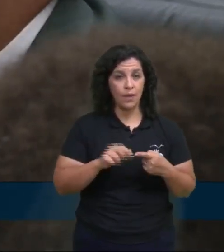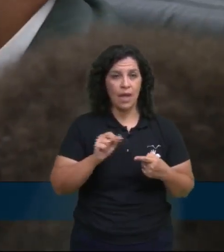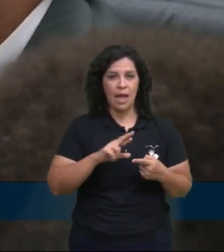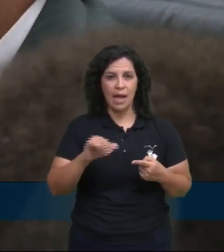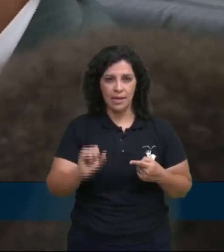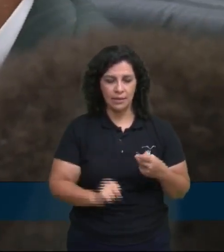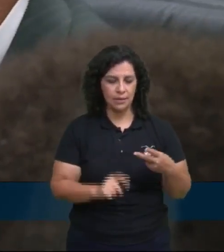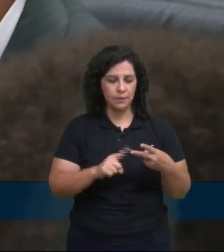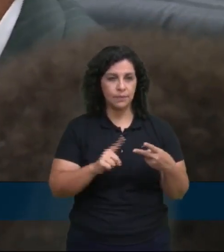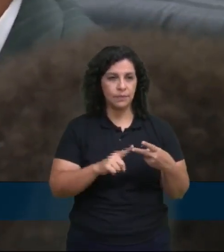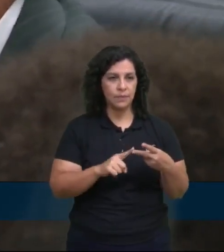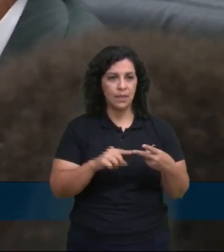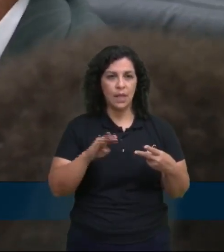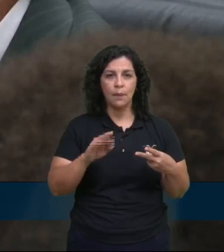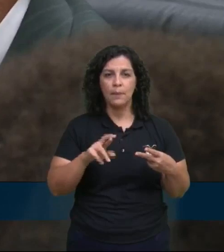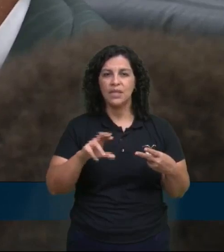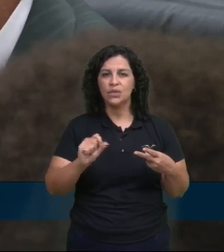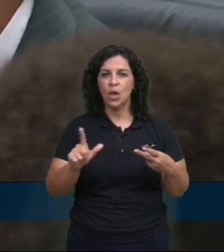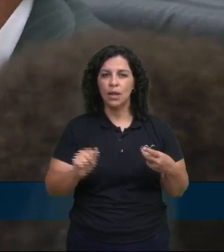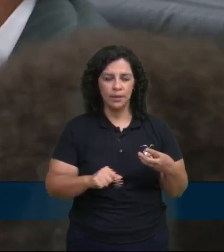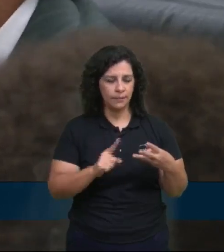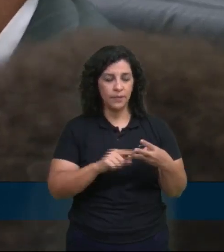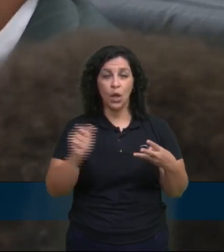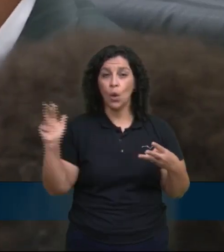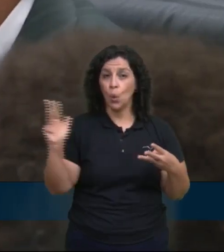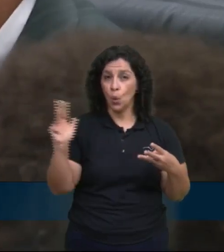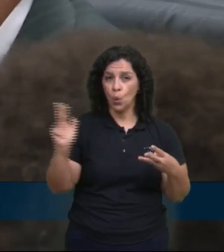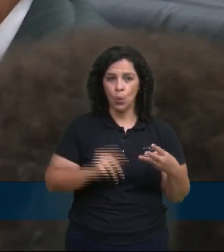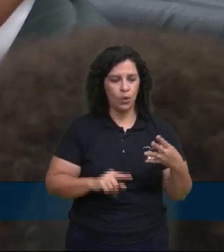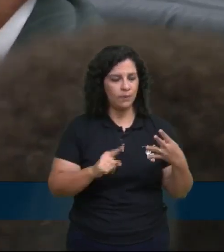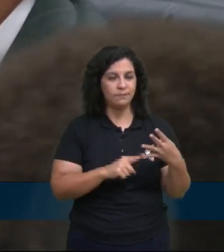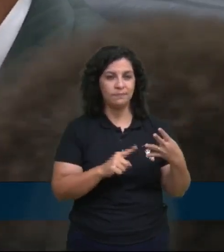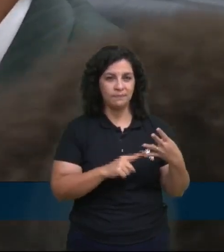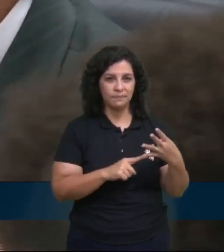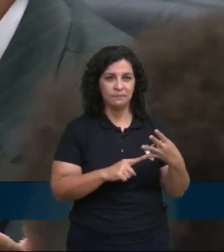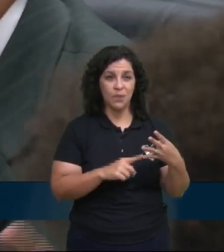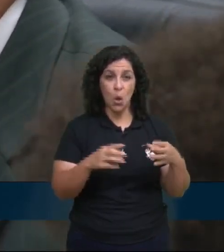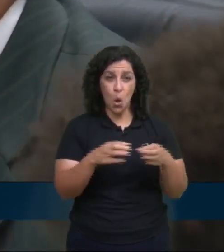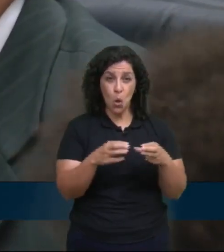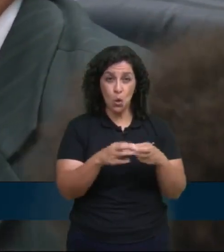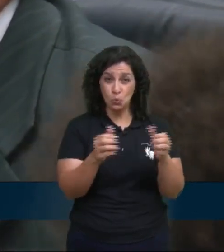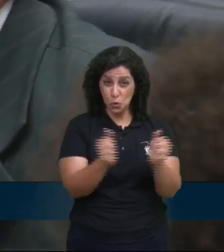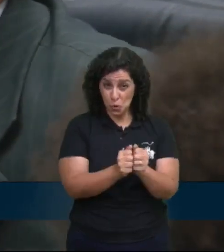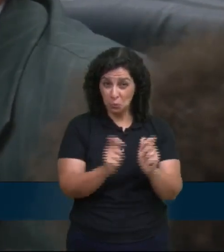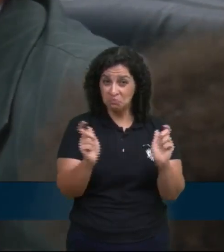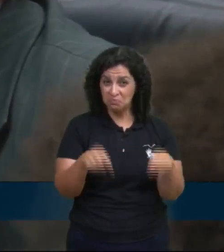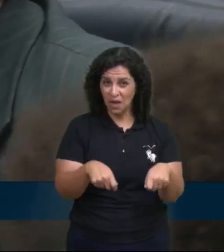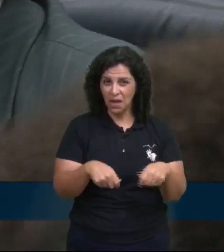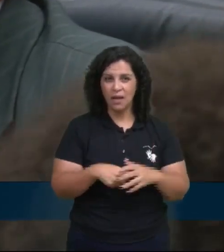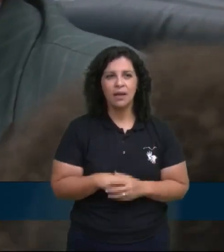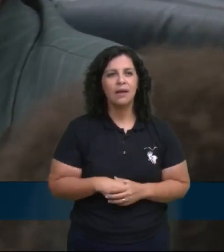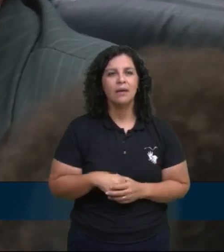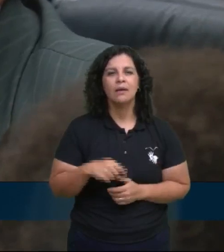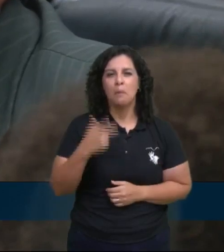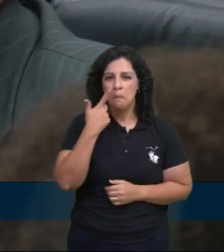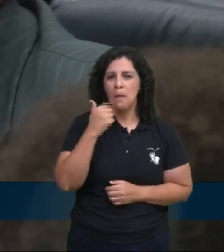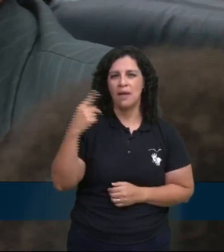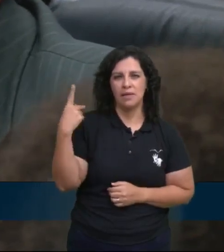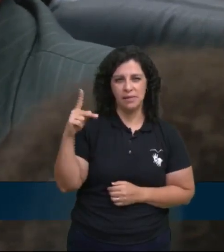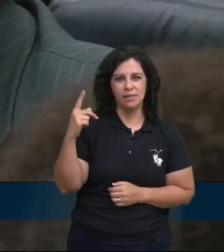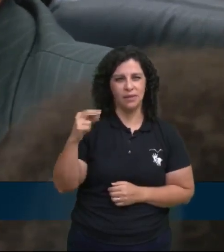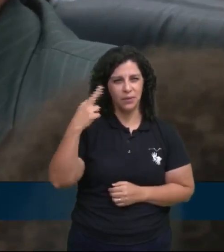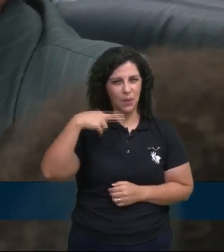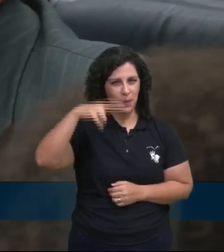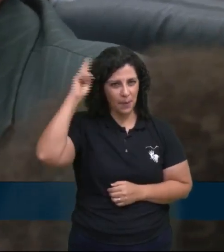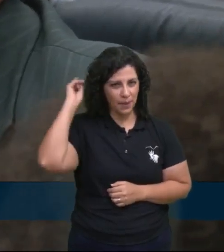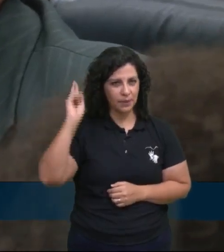Arraes, nominaria Brizola, nominaria Lula, e no mesmo panteão, se assim o pudéssemos denominar, colocaria Roberto